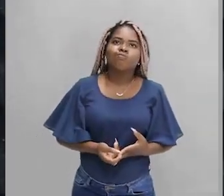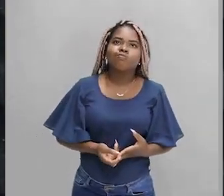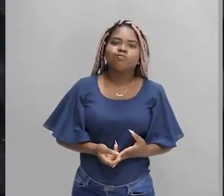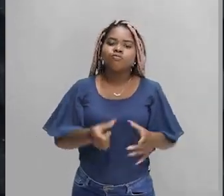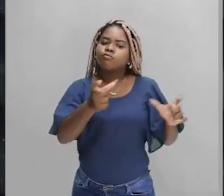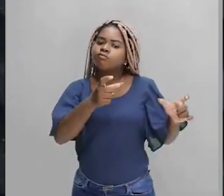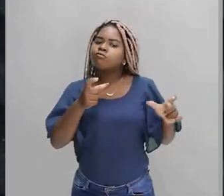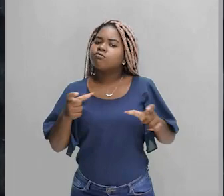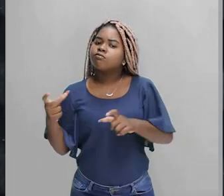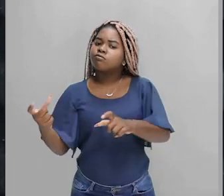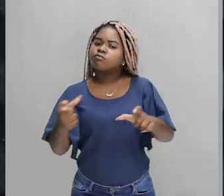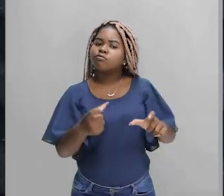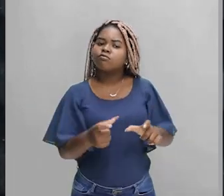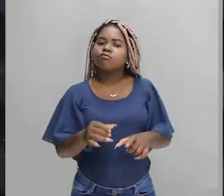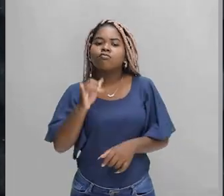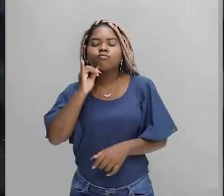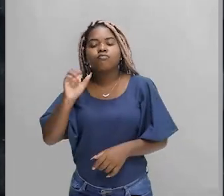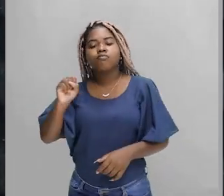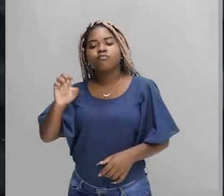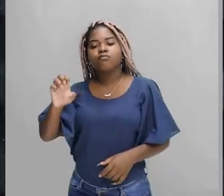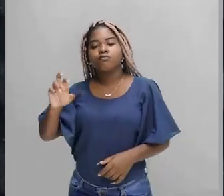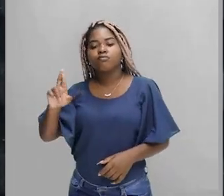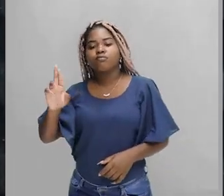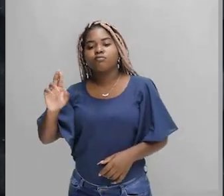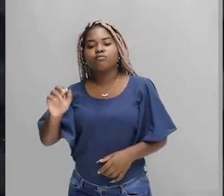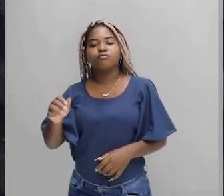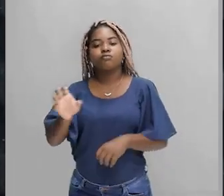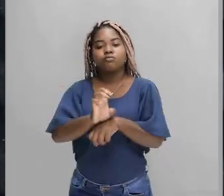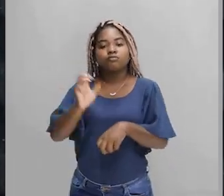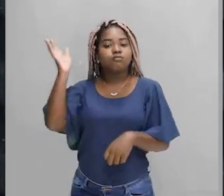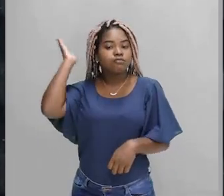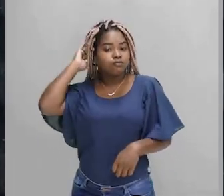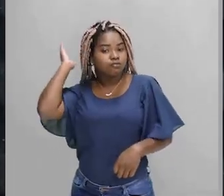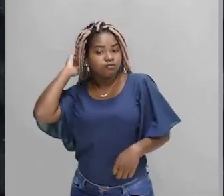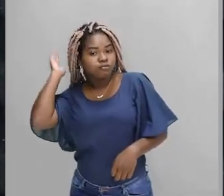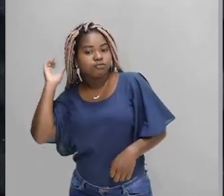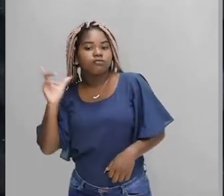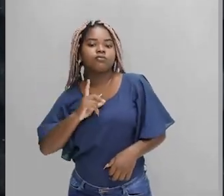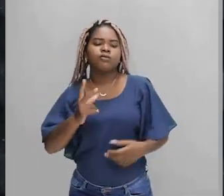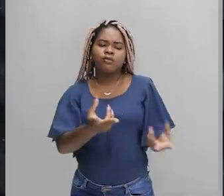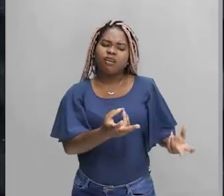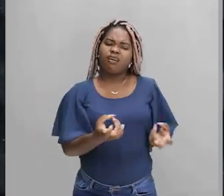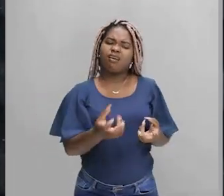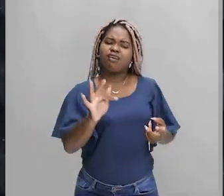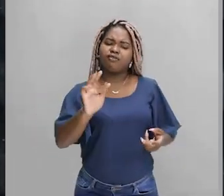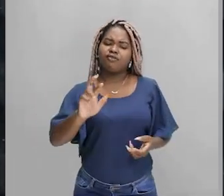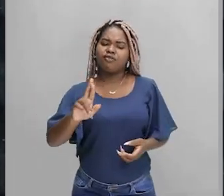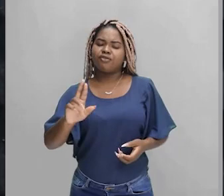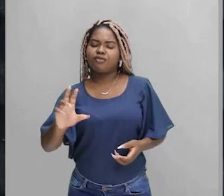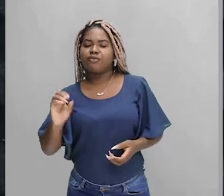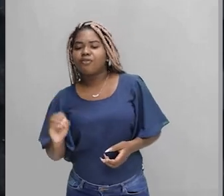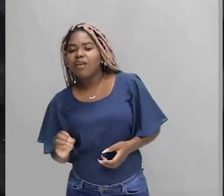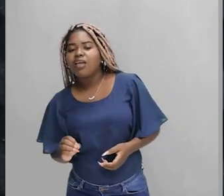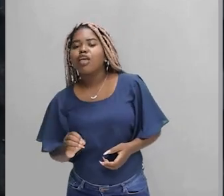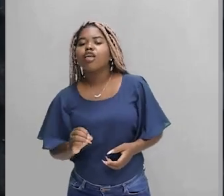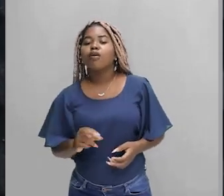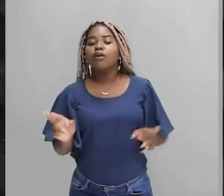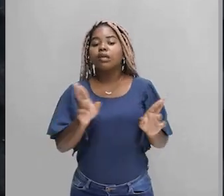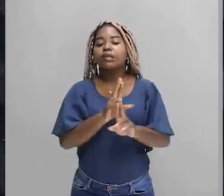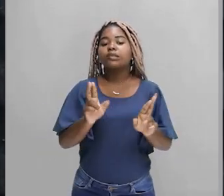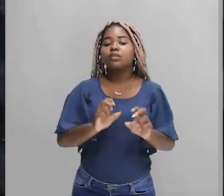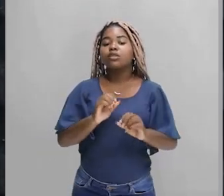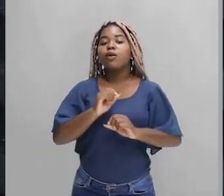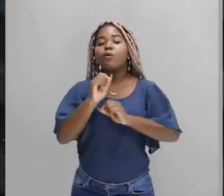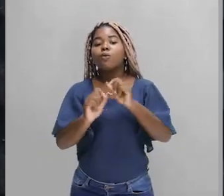determinada localidade, por exemplo, na Serra dos Carajás, nós temos ali uma grande extração de ferro, bauxita, que está relacionado